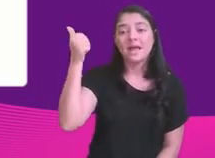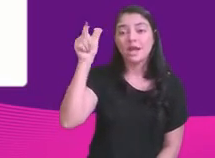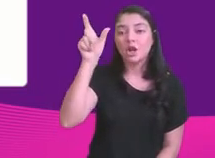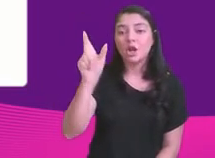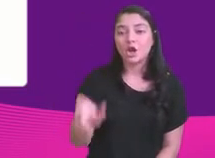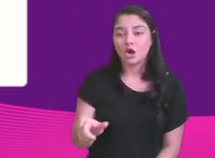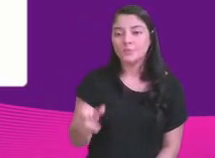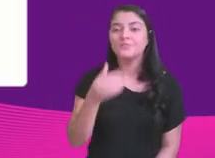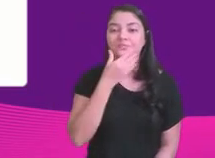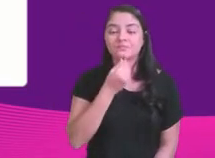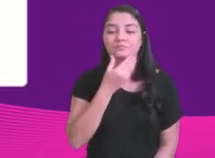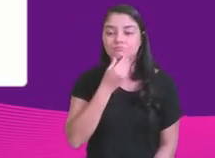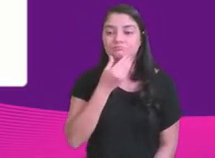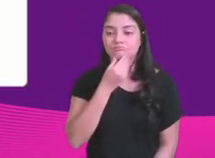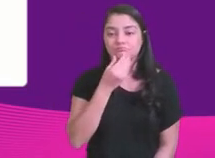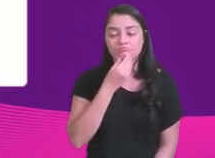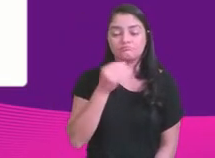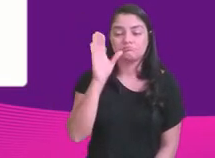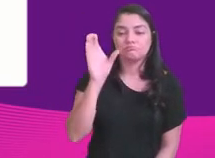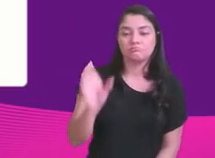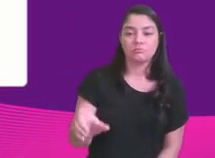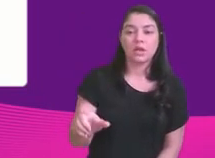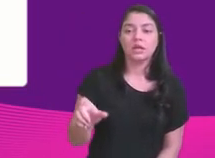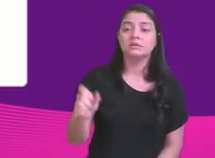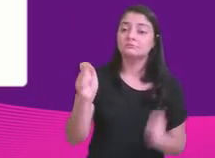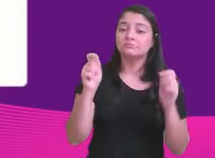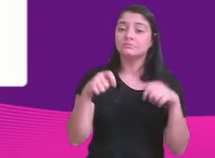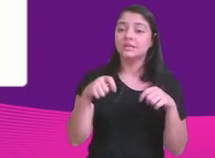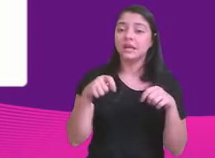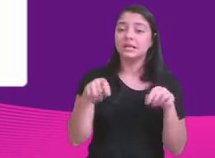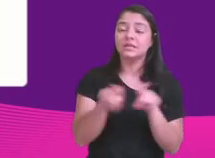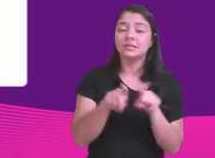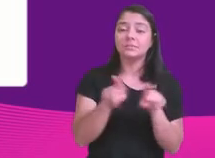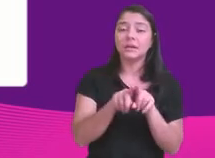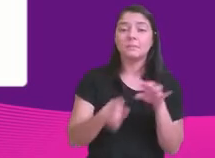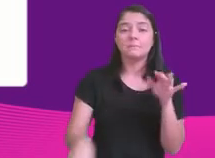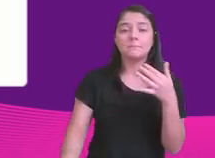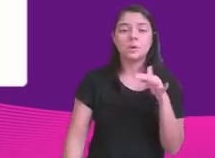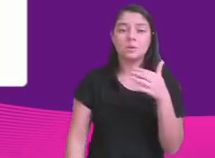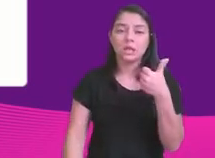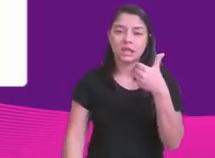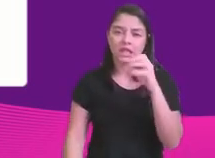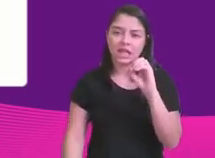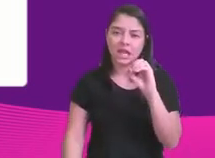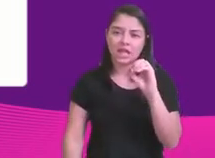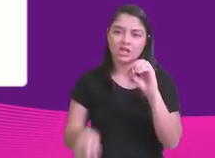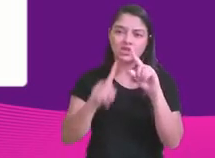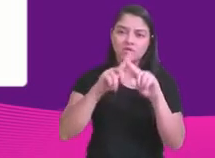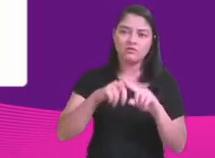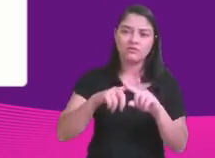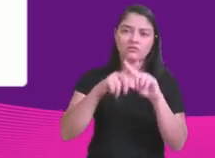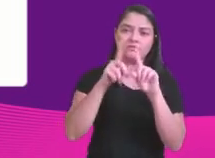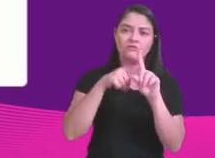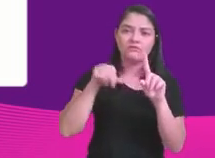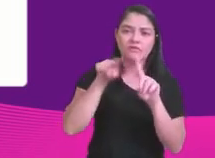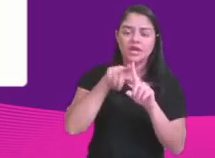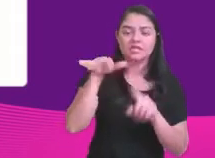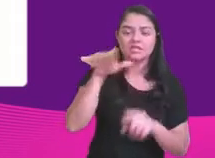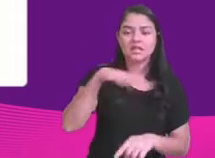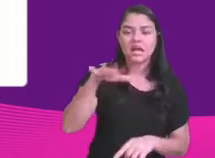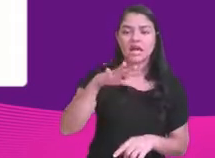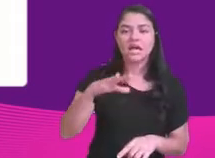comparação com a laparoscopia, 10 vezes menores quando a gente estratifica para tumores de reto